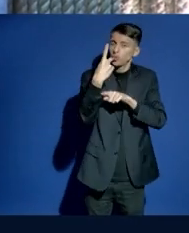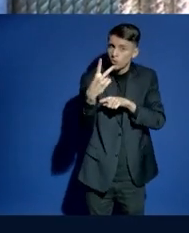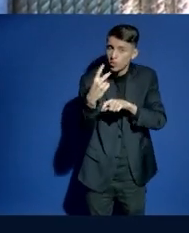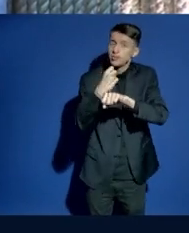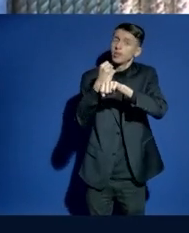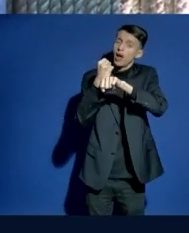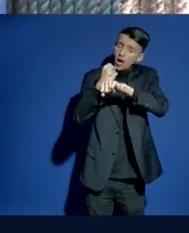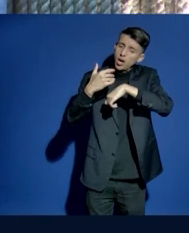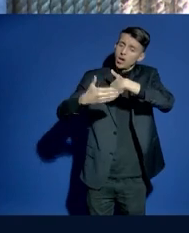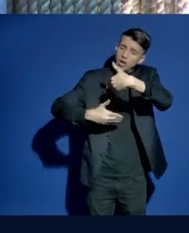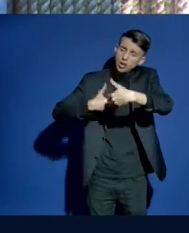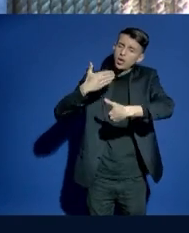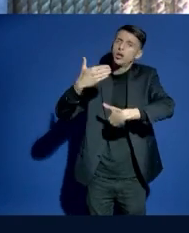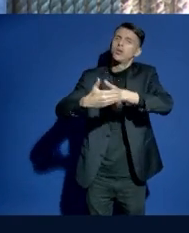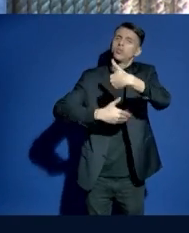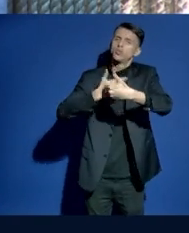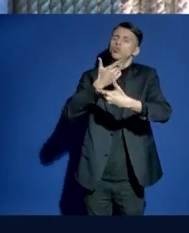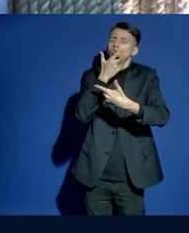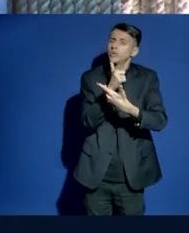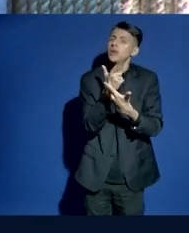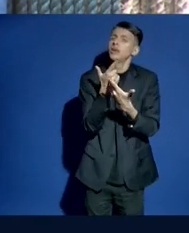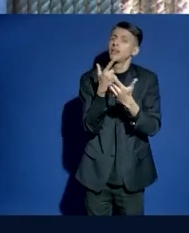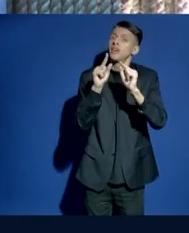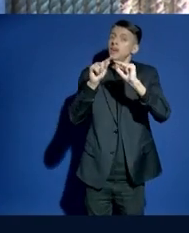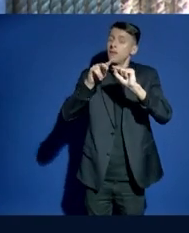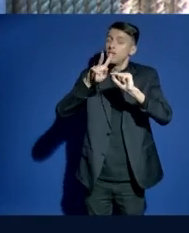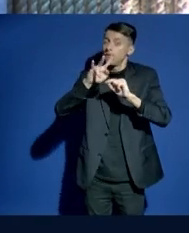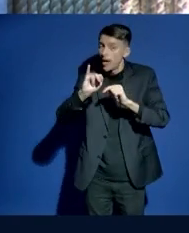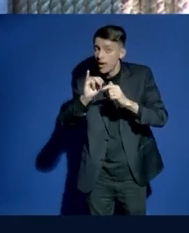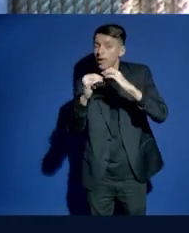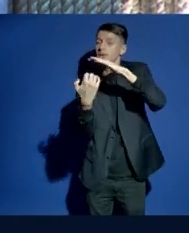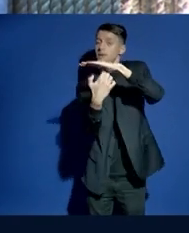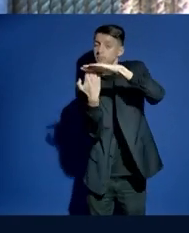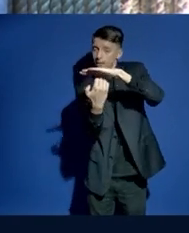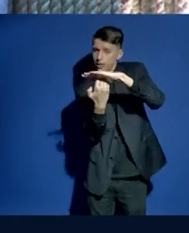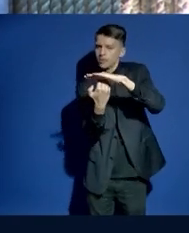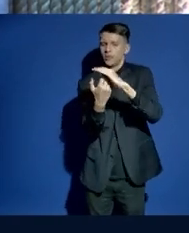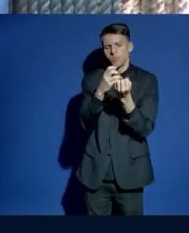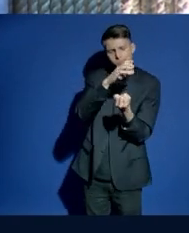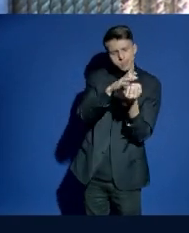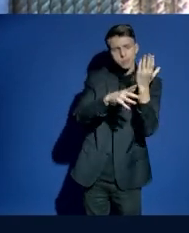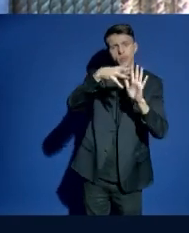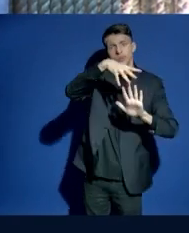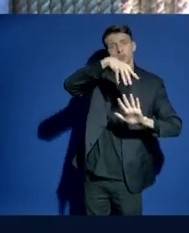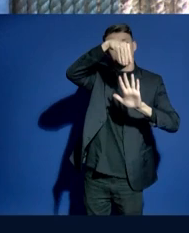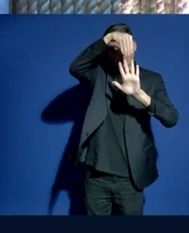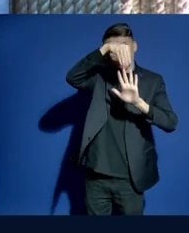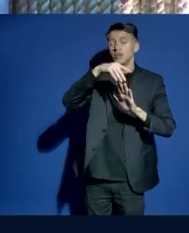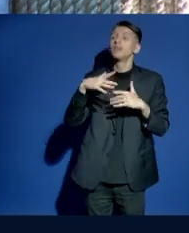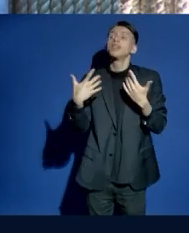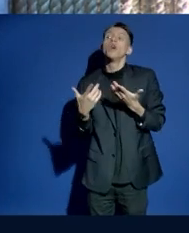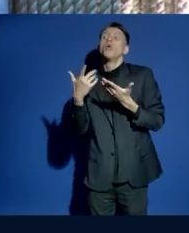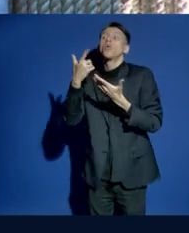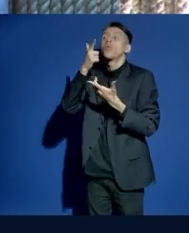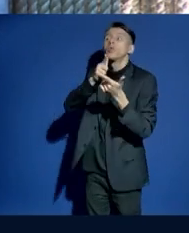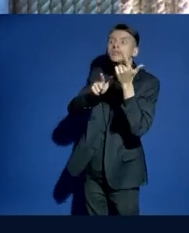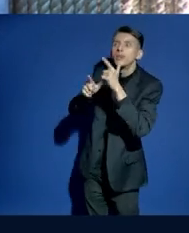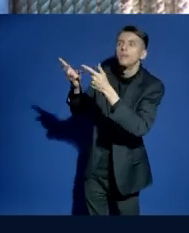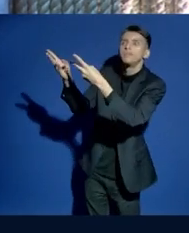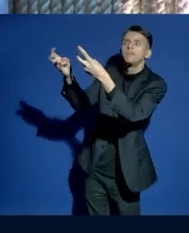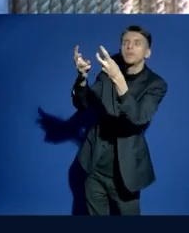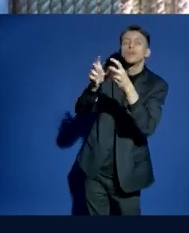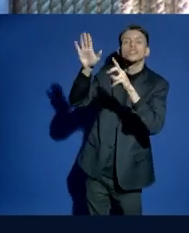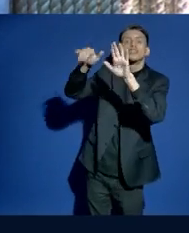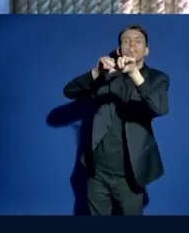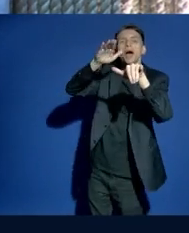ajuda bastante a construir essa tir de de acionista interessante e agora a gente